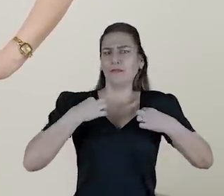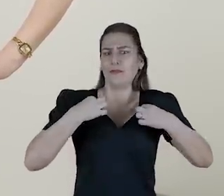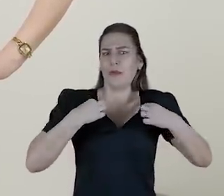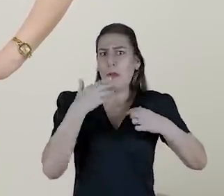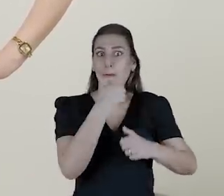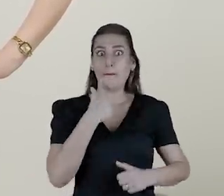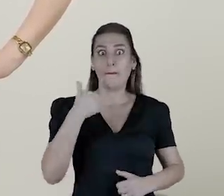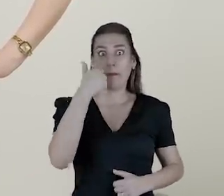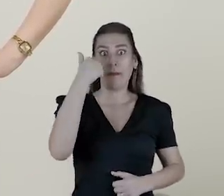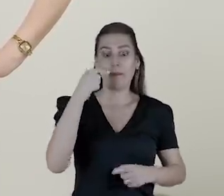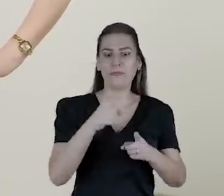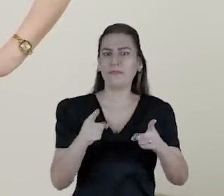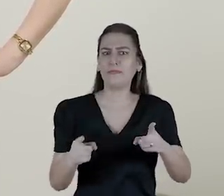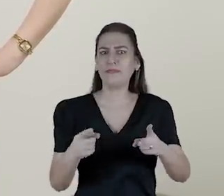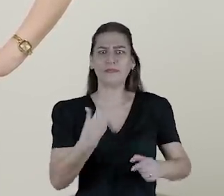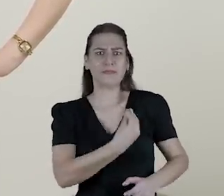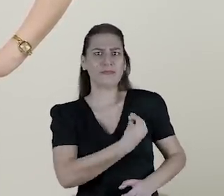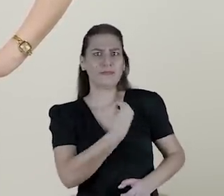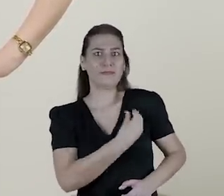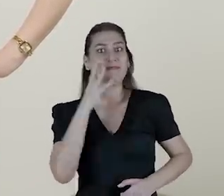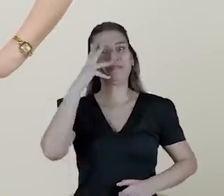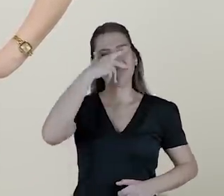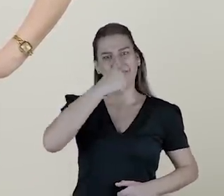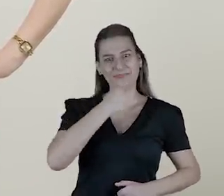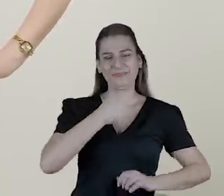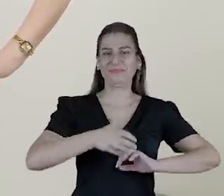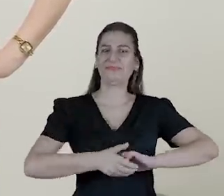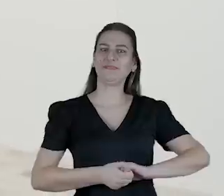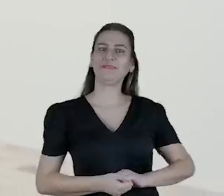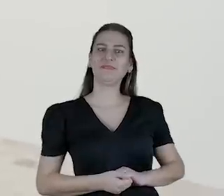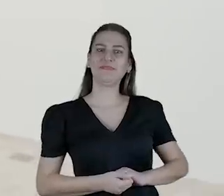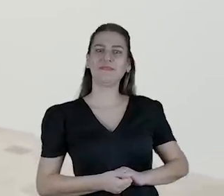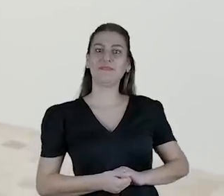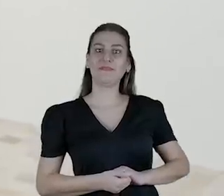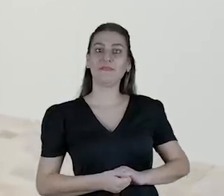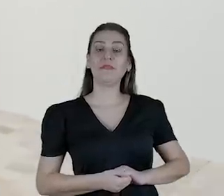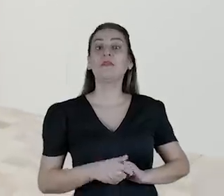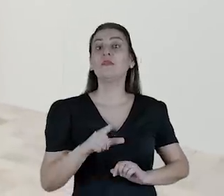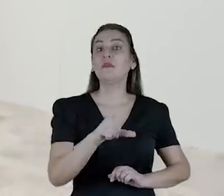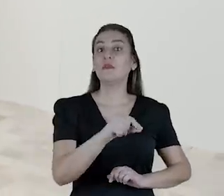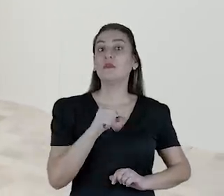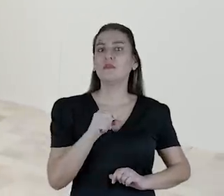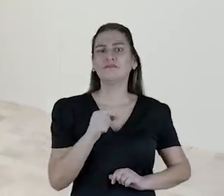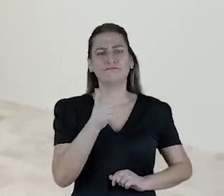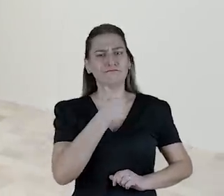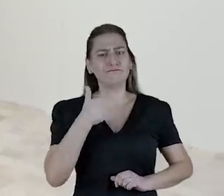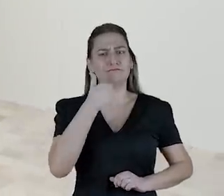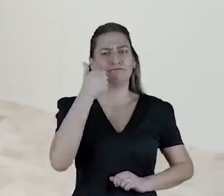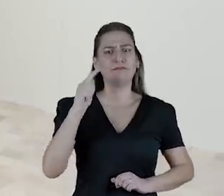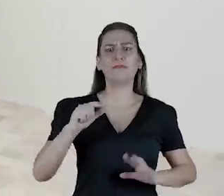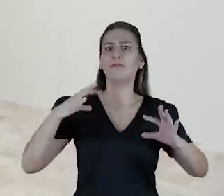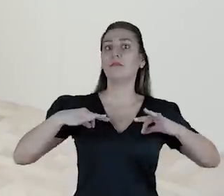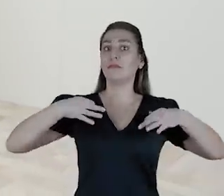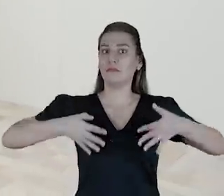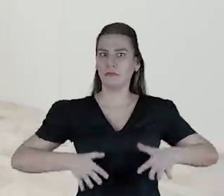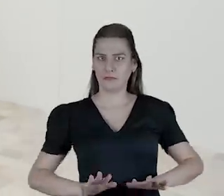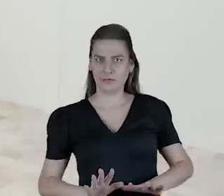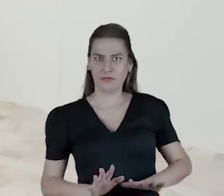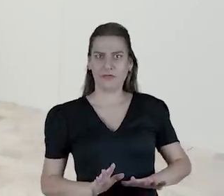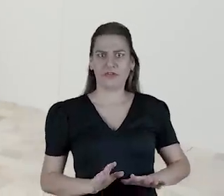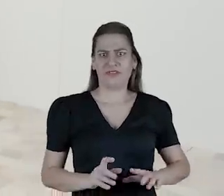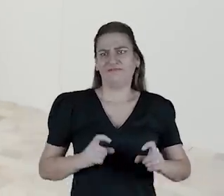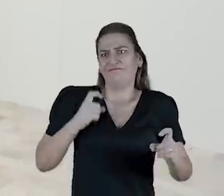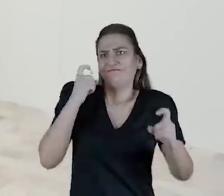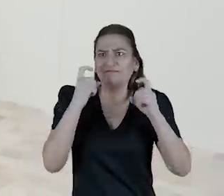da melhor maneira nessa etapa tão linda da sua vida. Uma das melhores opções são os vestidos, pelo fato de